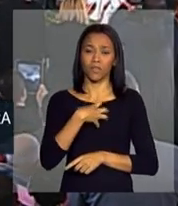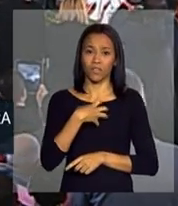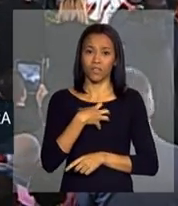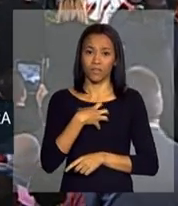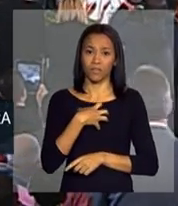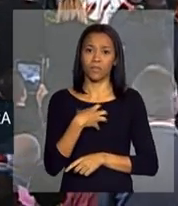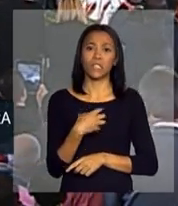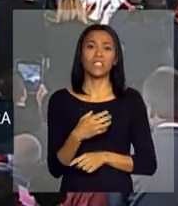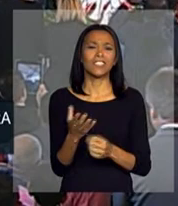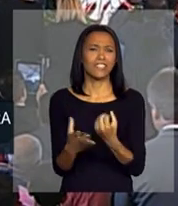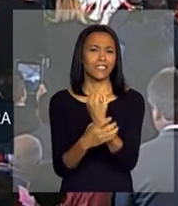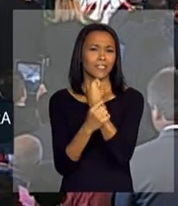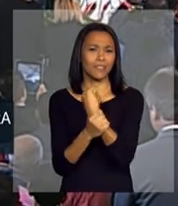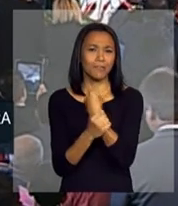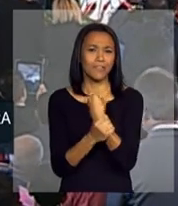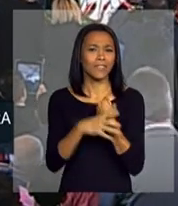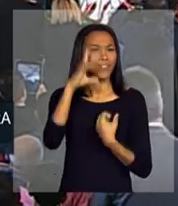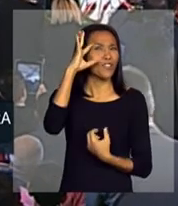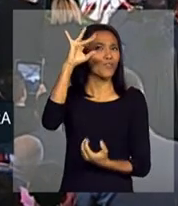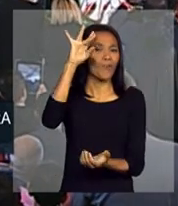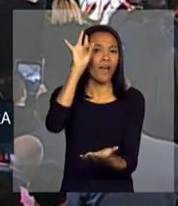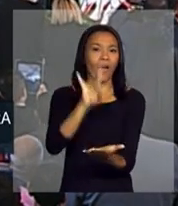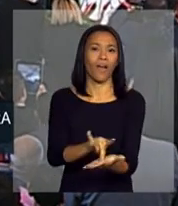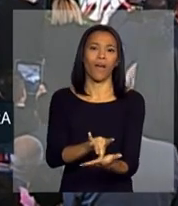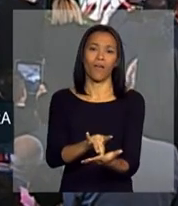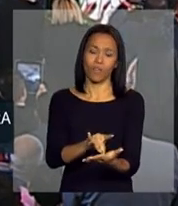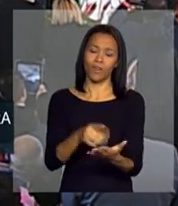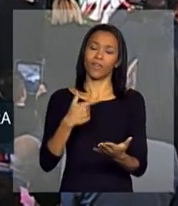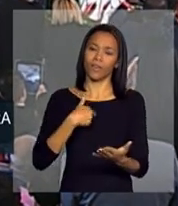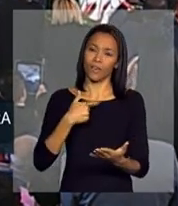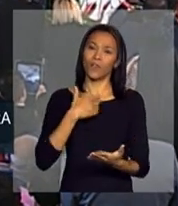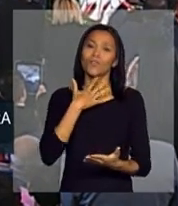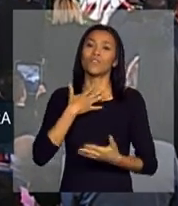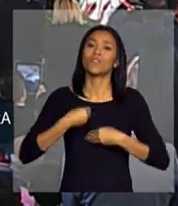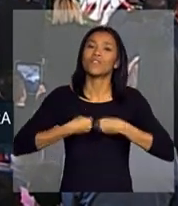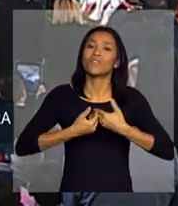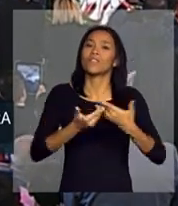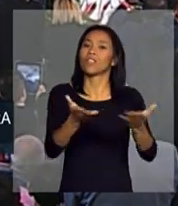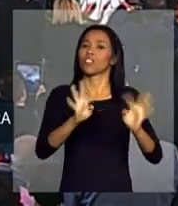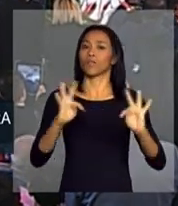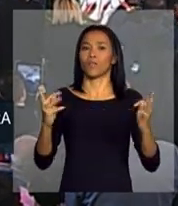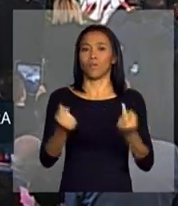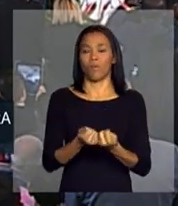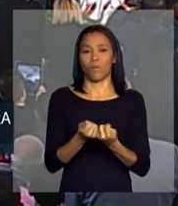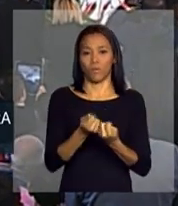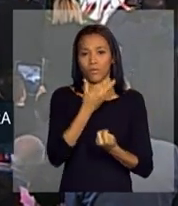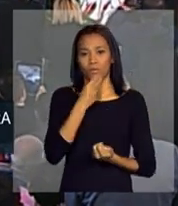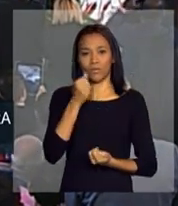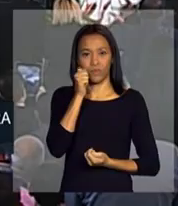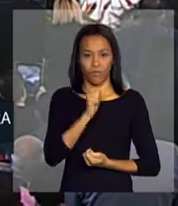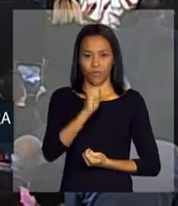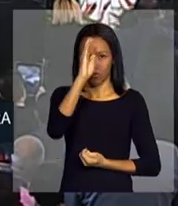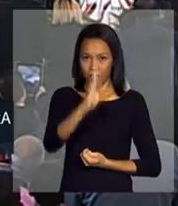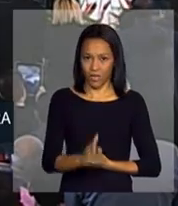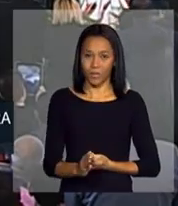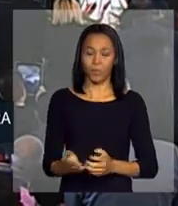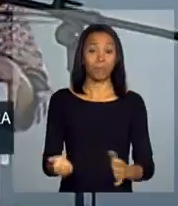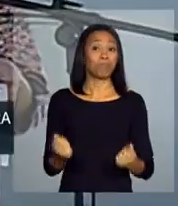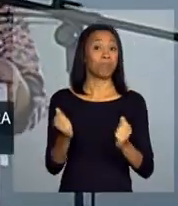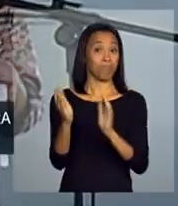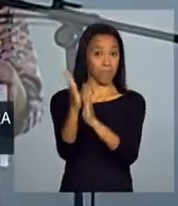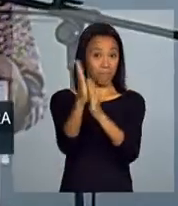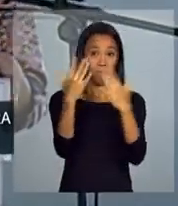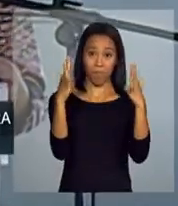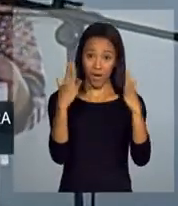de segurança e realização que eu desejo para todos os brasileiros e as brasileiras. Parabéns